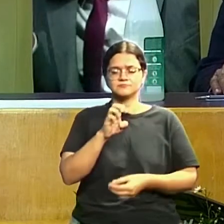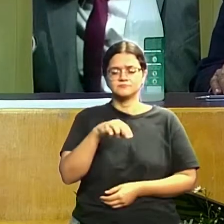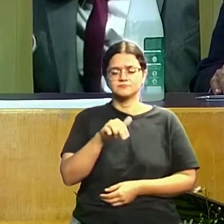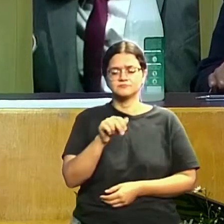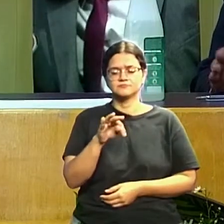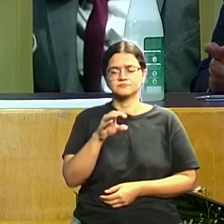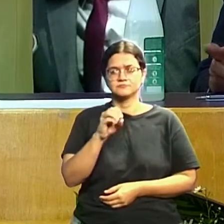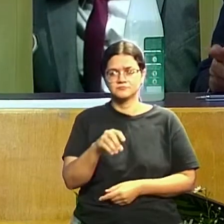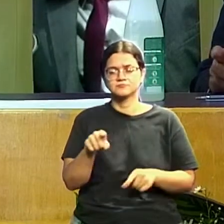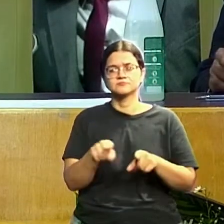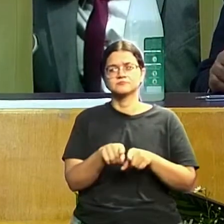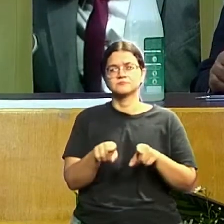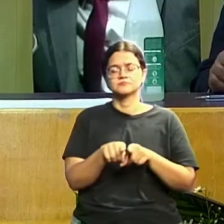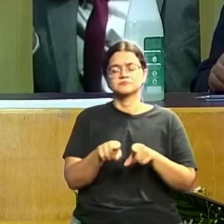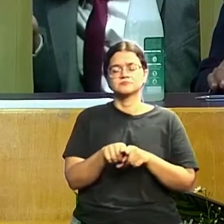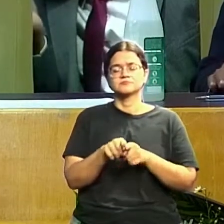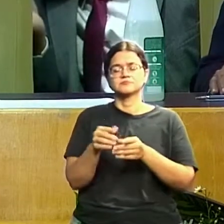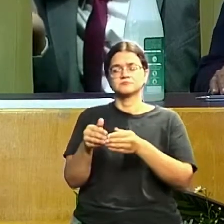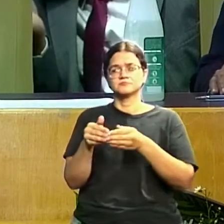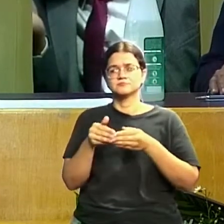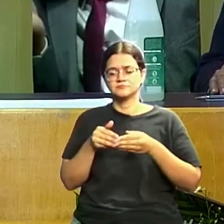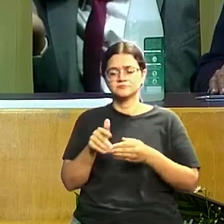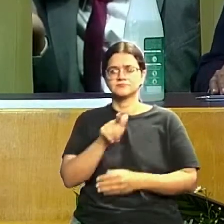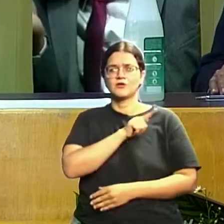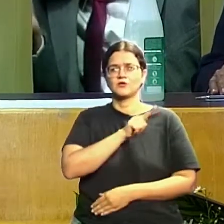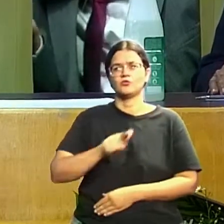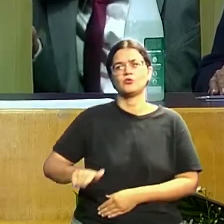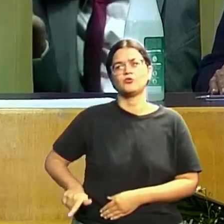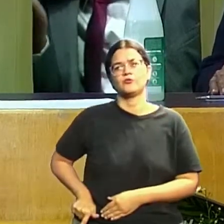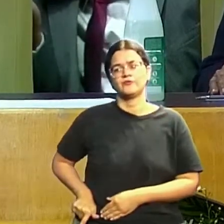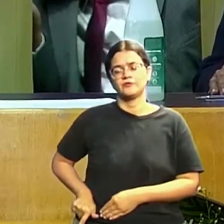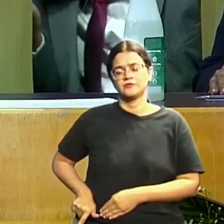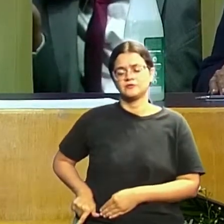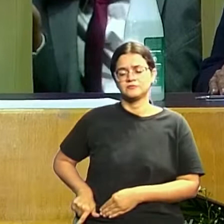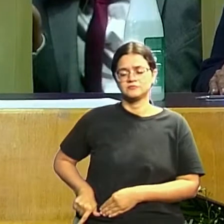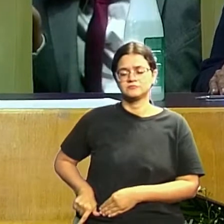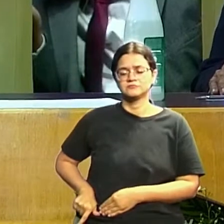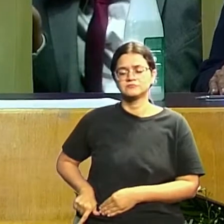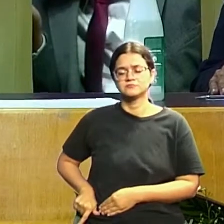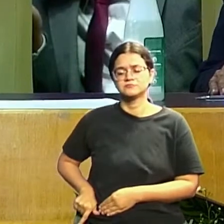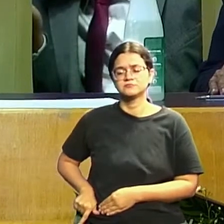Renato Brum, bem como a sua excelência, o governador do Estado de Goiás,